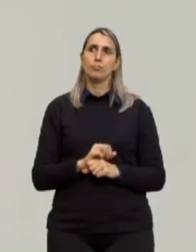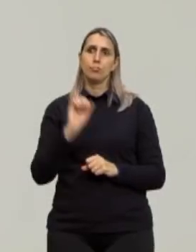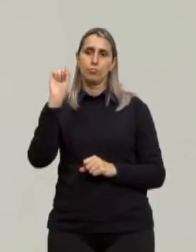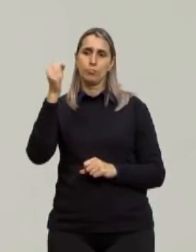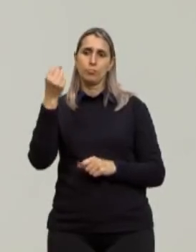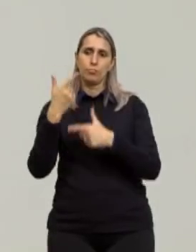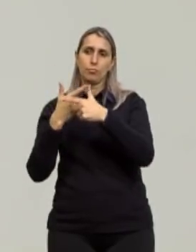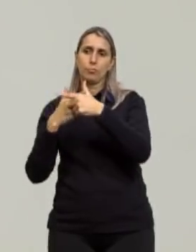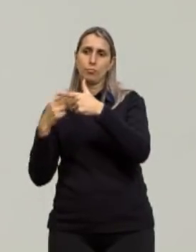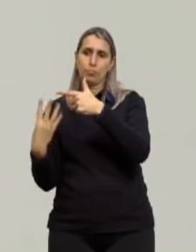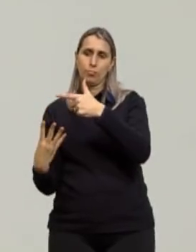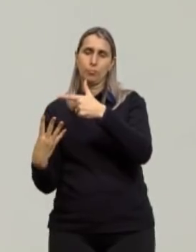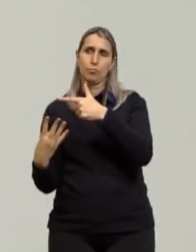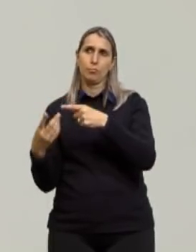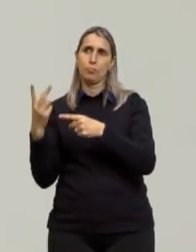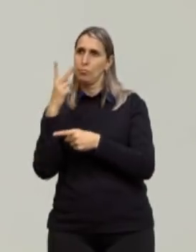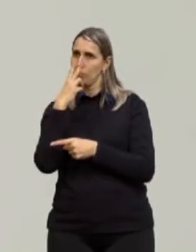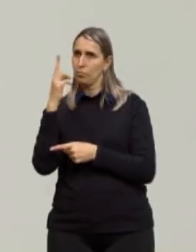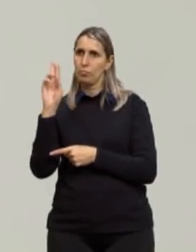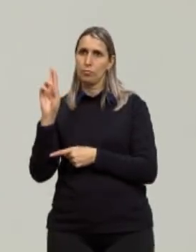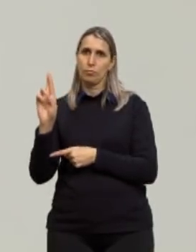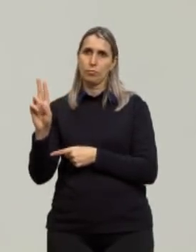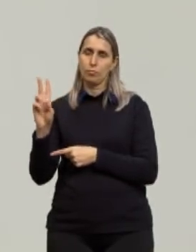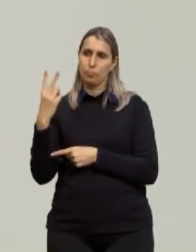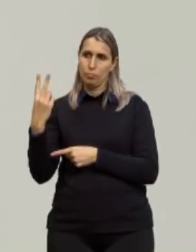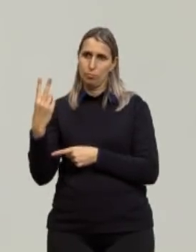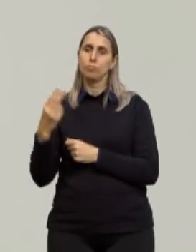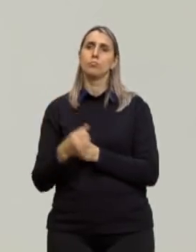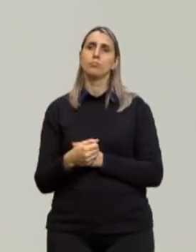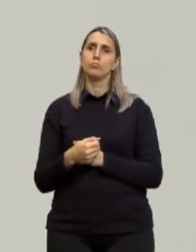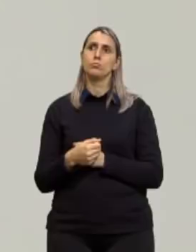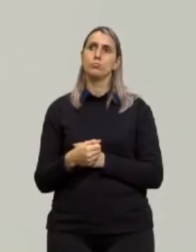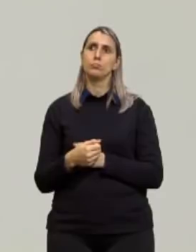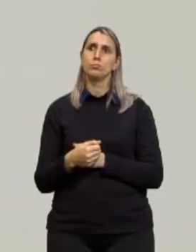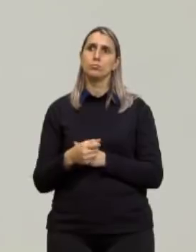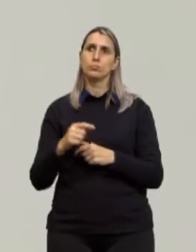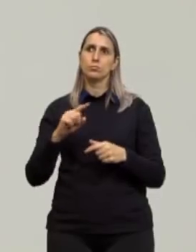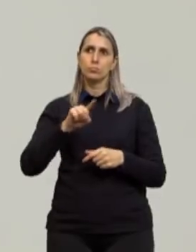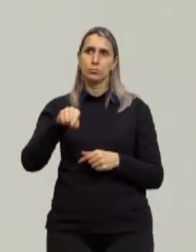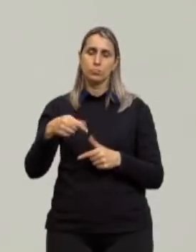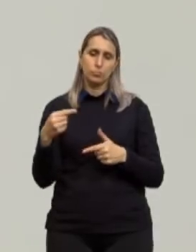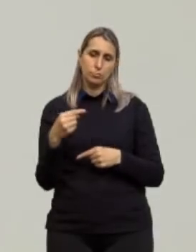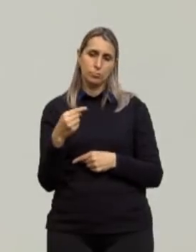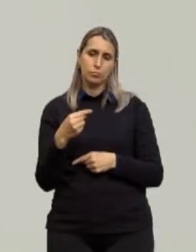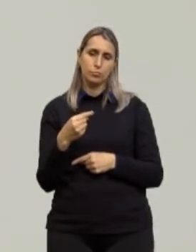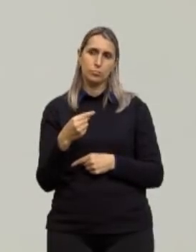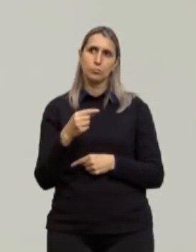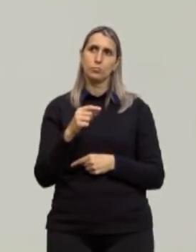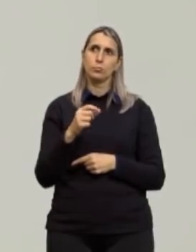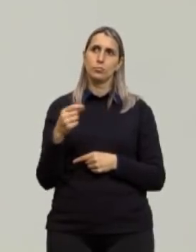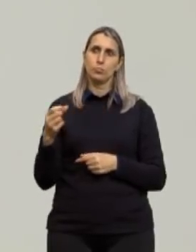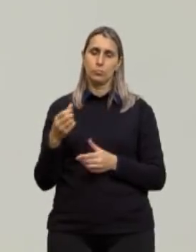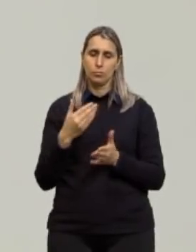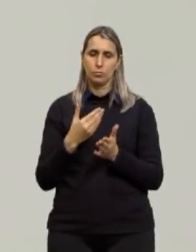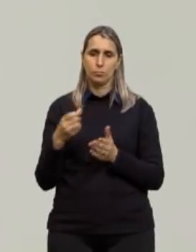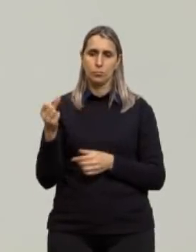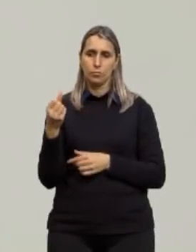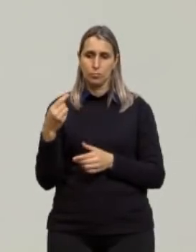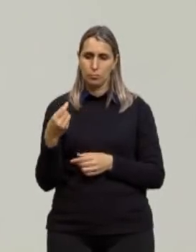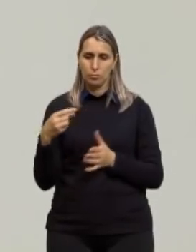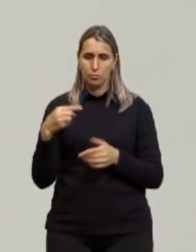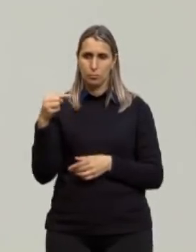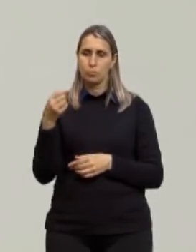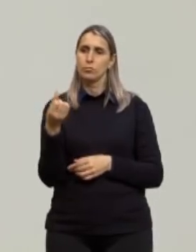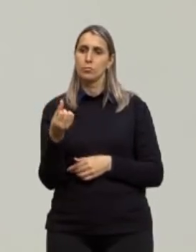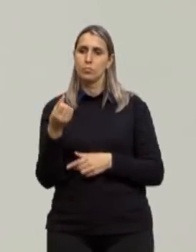8 quartos vai dar dois e a outra que nossa subtraímos - 6 sobre